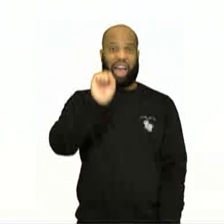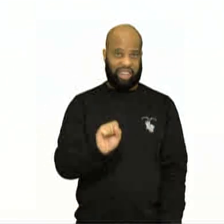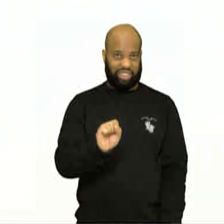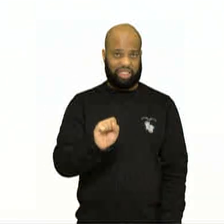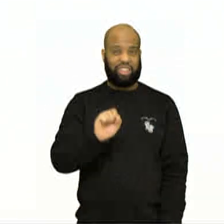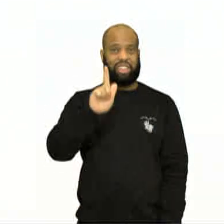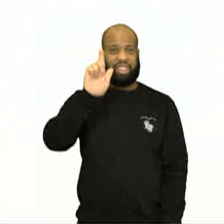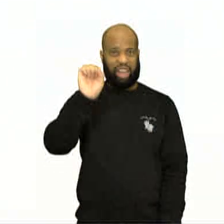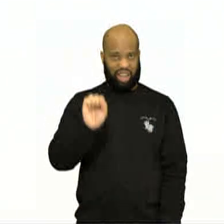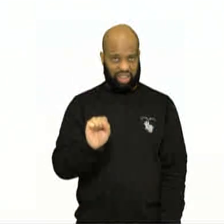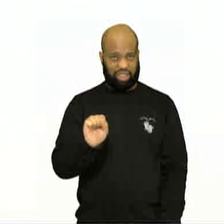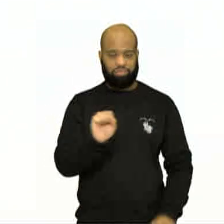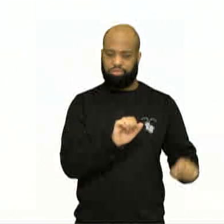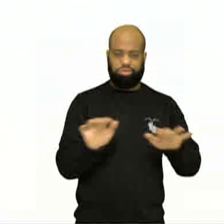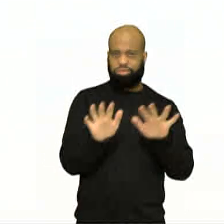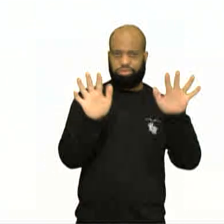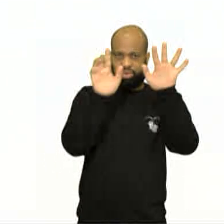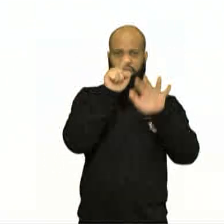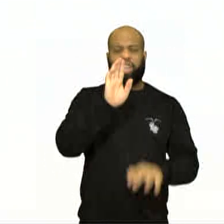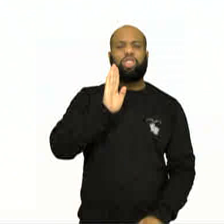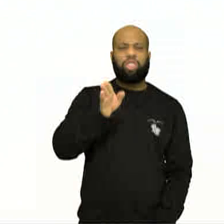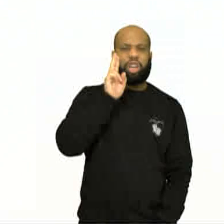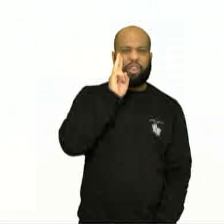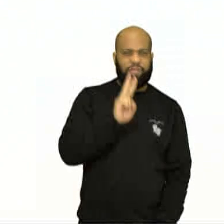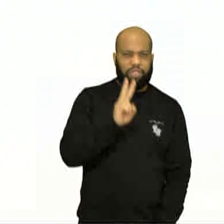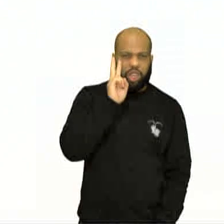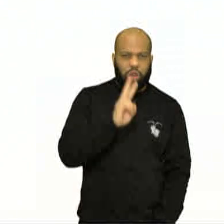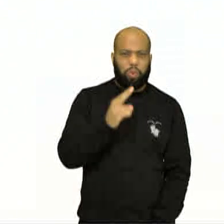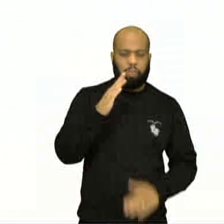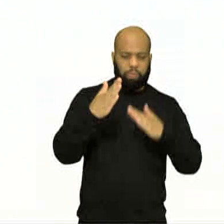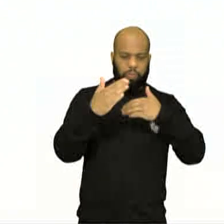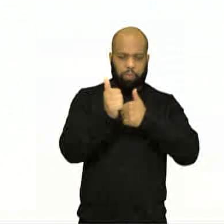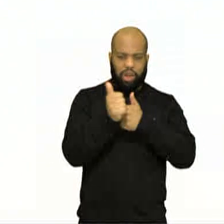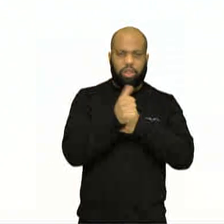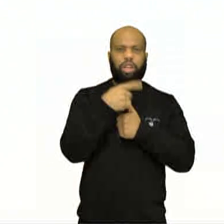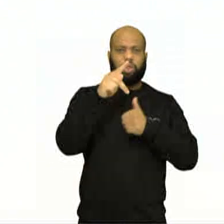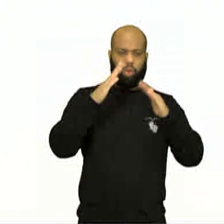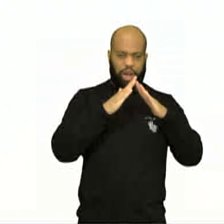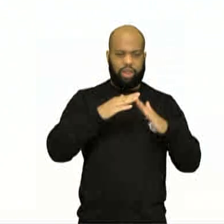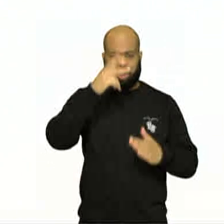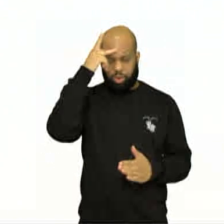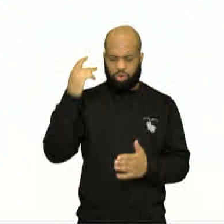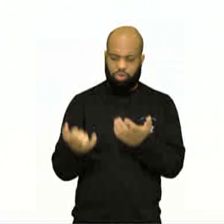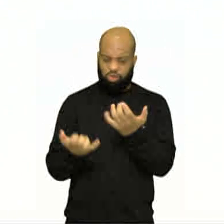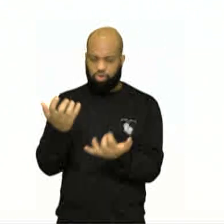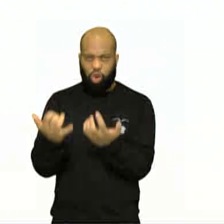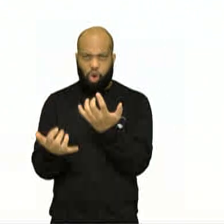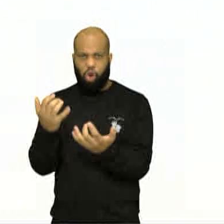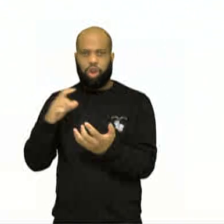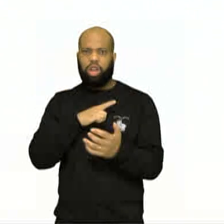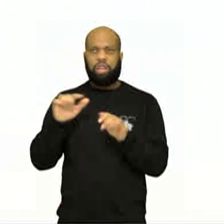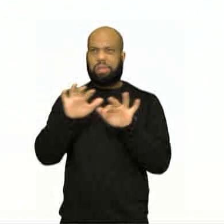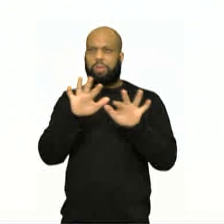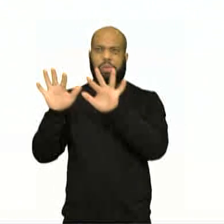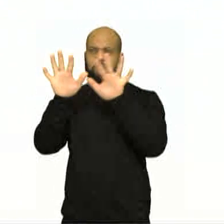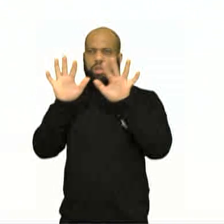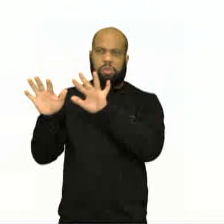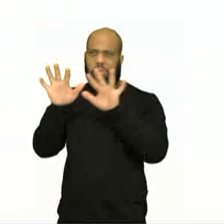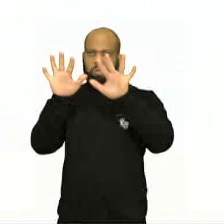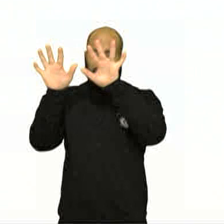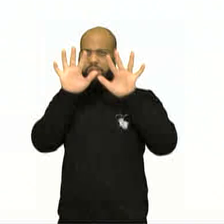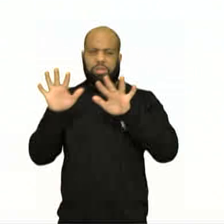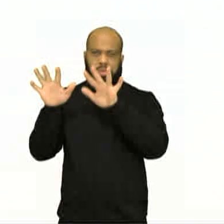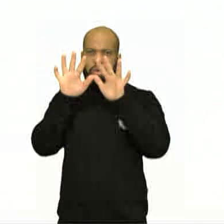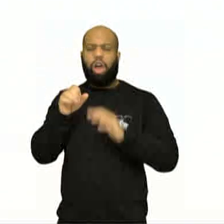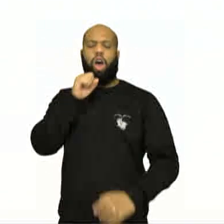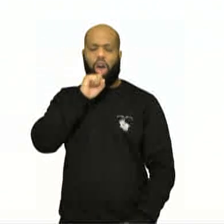gases. Você já viu, por exemplo, na sua região, um grupo de pessoas fazendo uma queimada e uma fumaça muito intensa? Você não